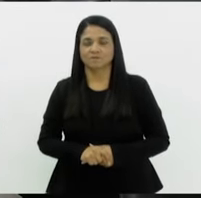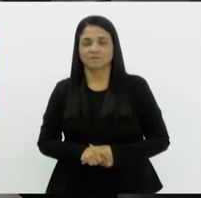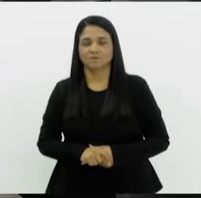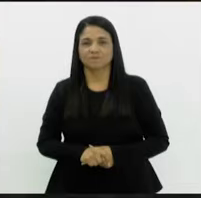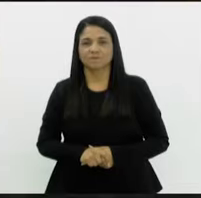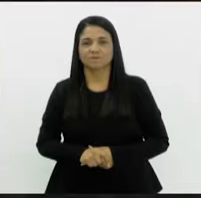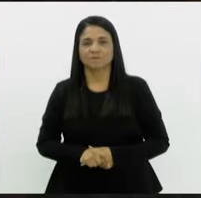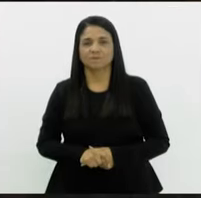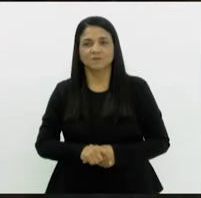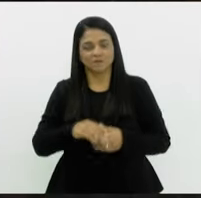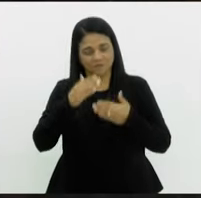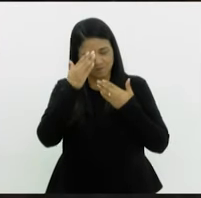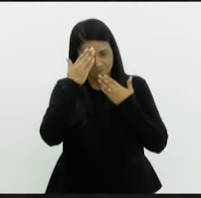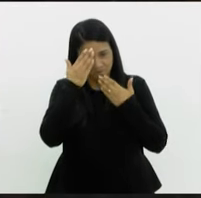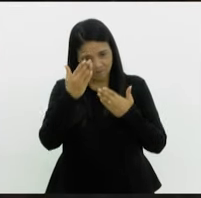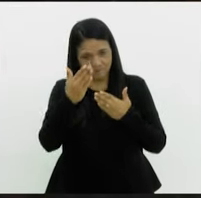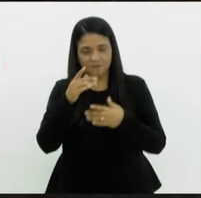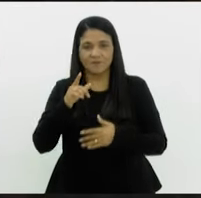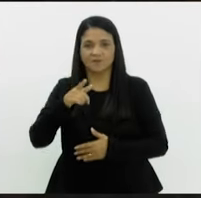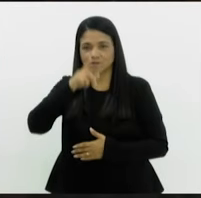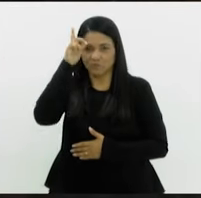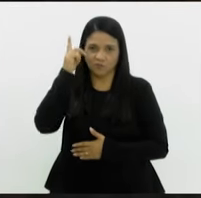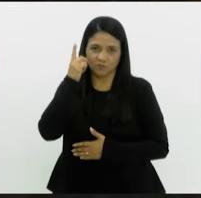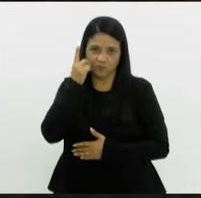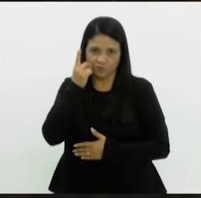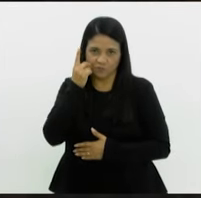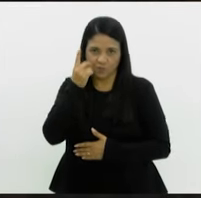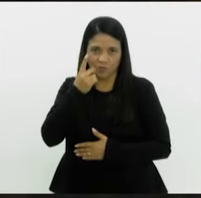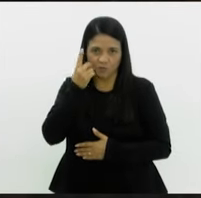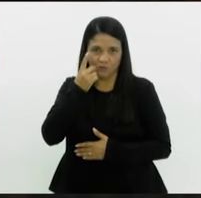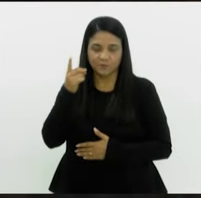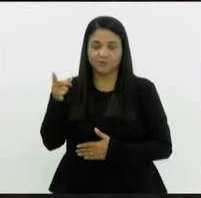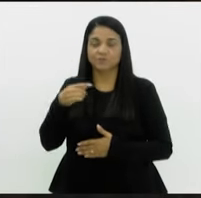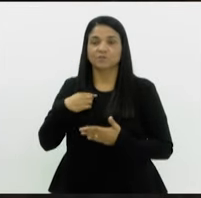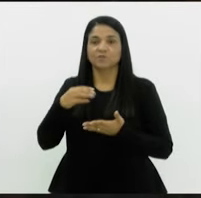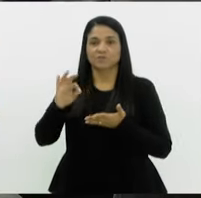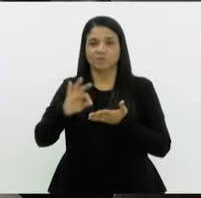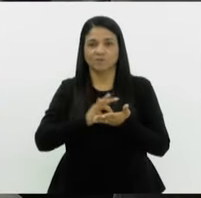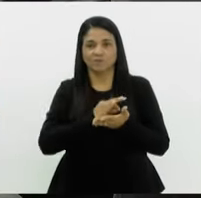Obrigado, nobre parlamentar, Luiz Paulo. Próximo orador, Marcelo Dino.